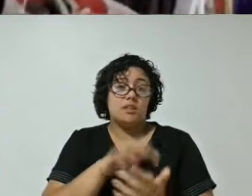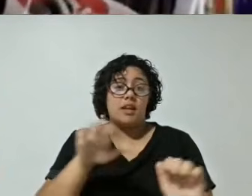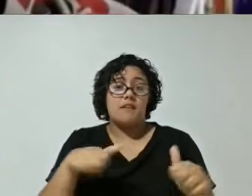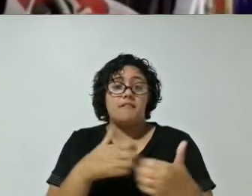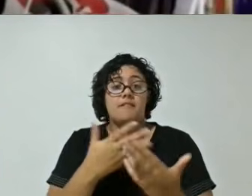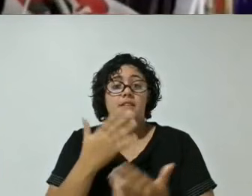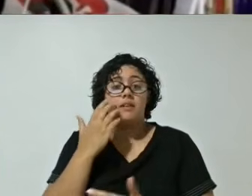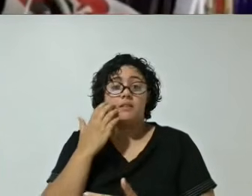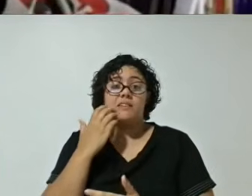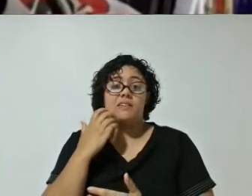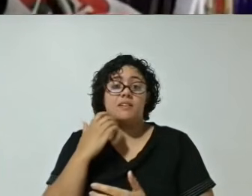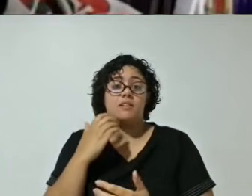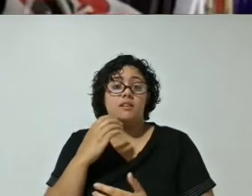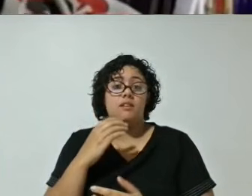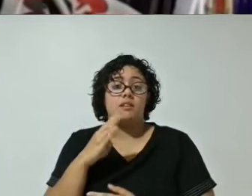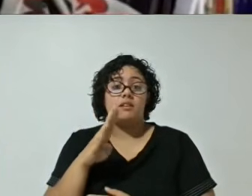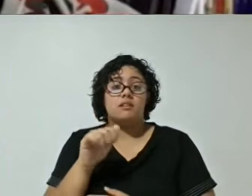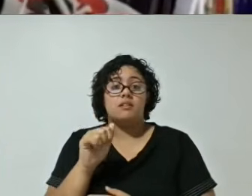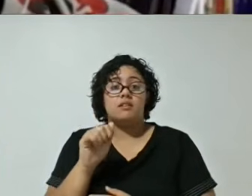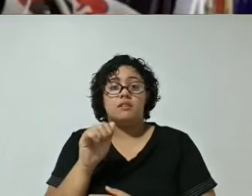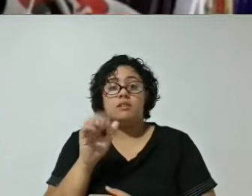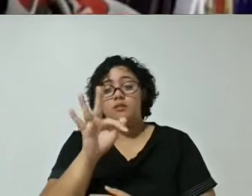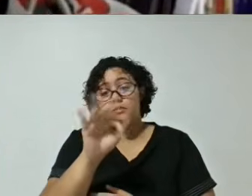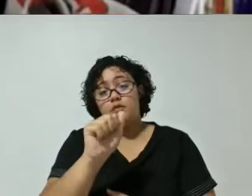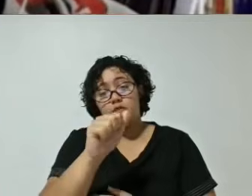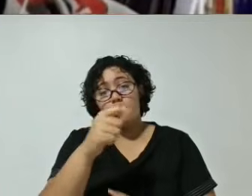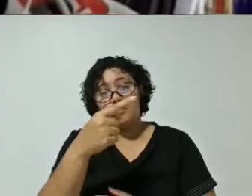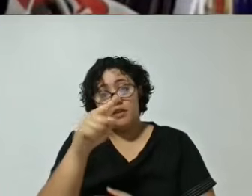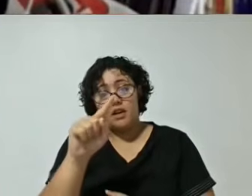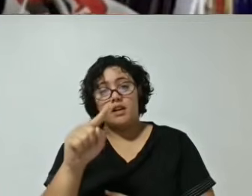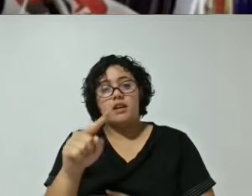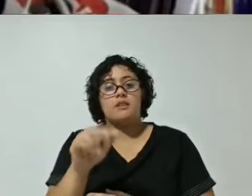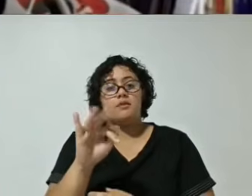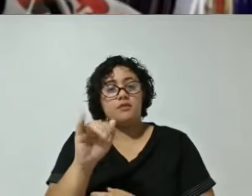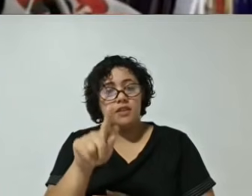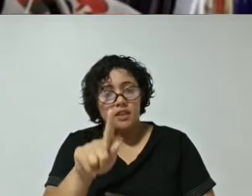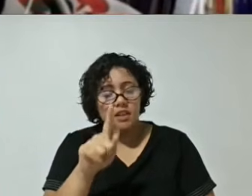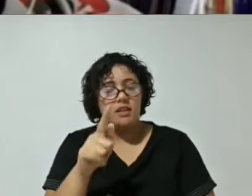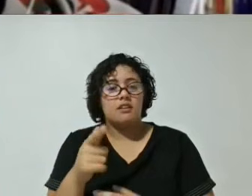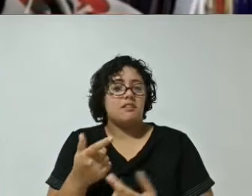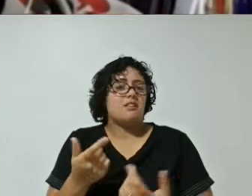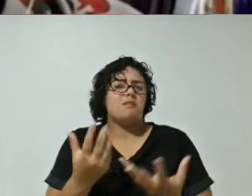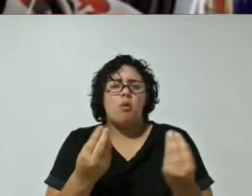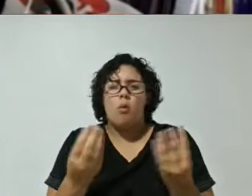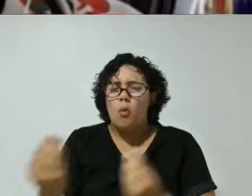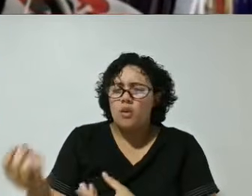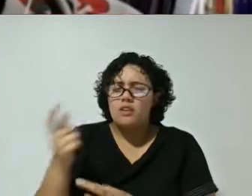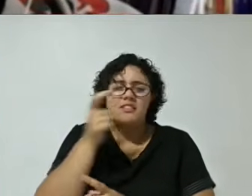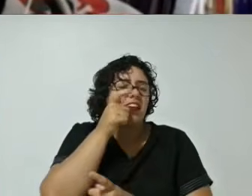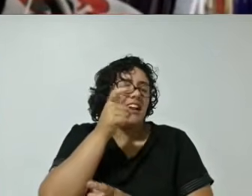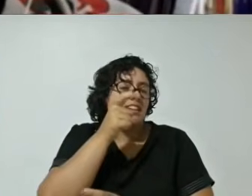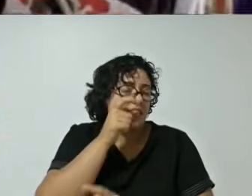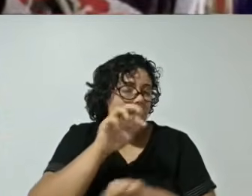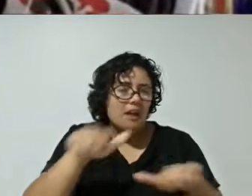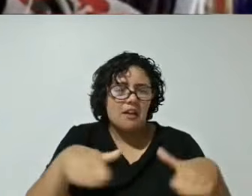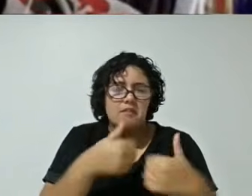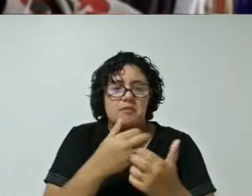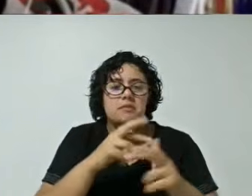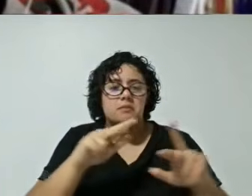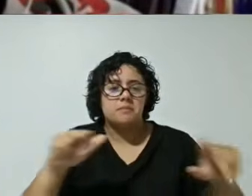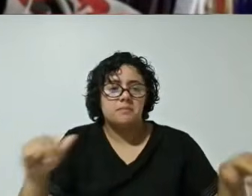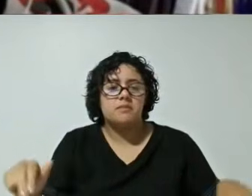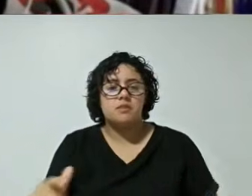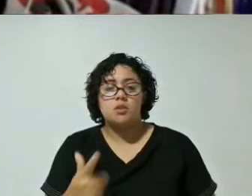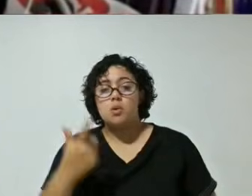os eventos do FAM, evento do FISH, do FIC, sabe? Era hum, muito interessante. E uma outra coisa que eu